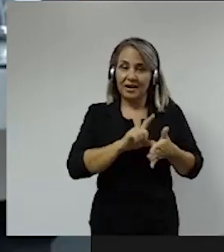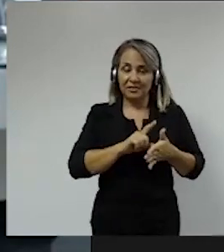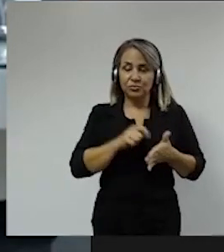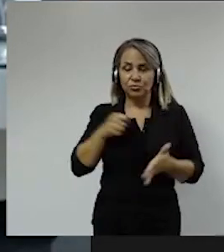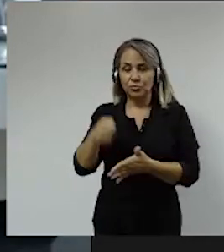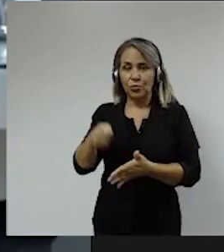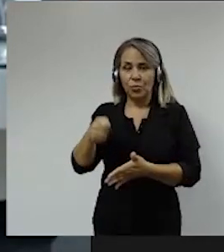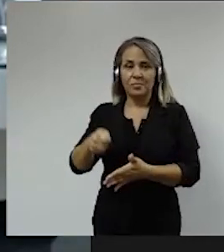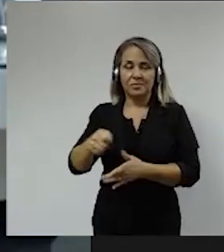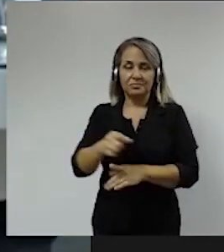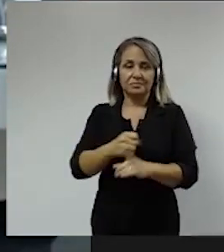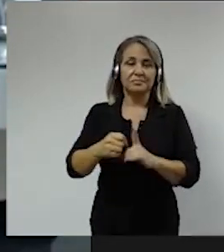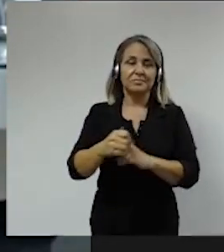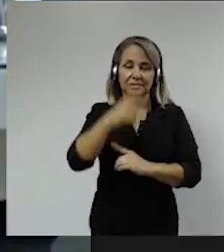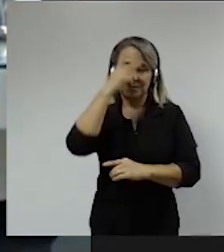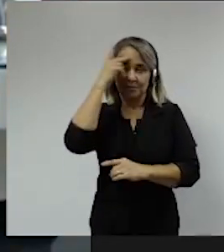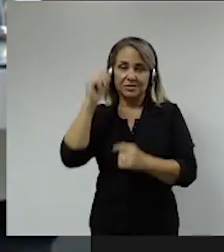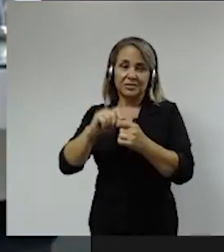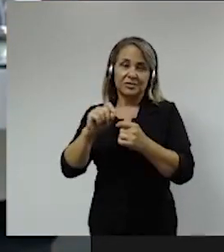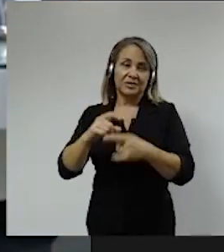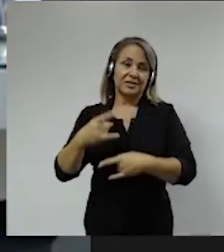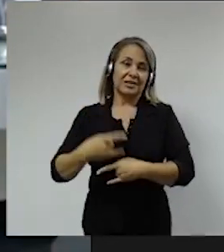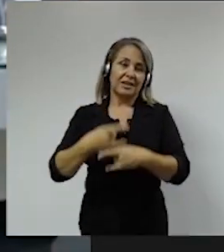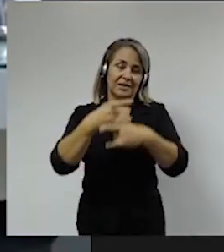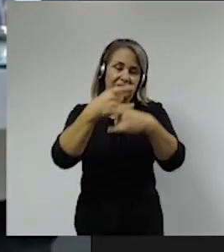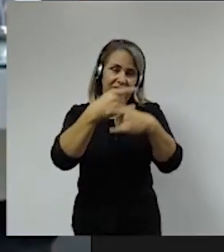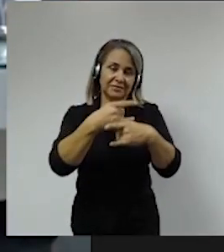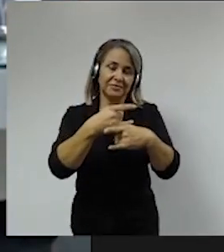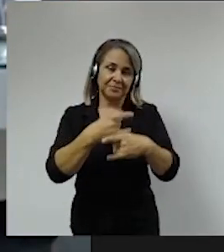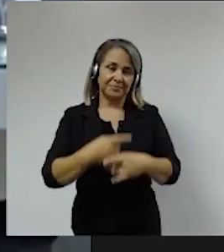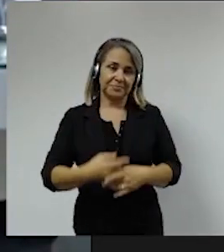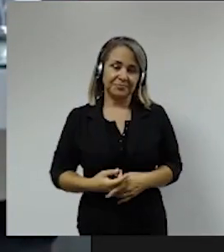cobrar da sociedade e das pessoas que estão fazendo suas lives.